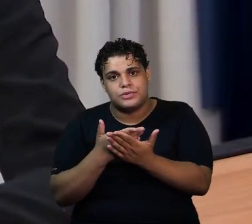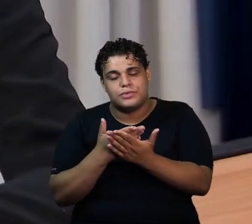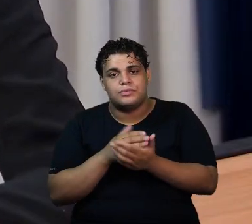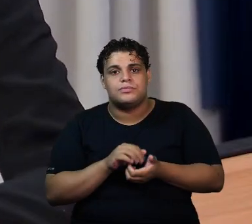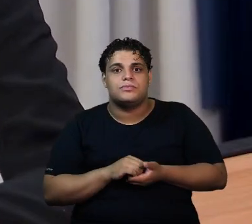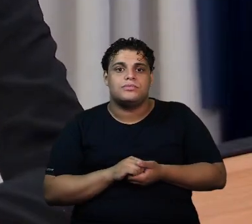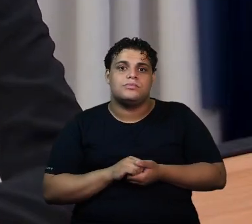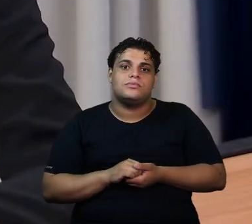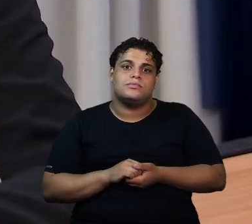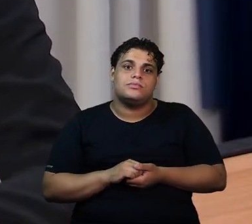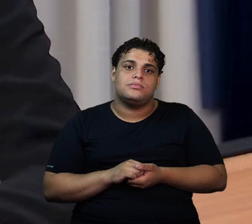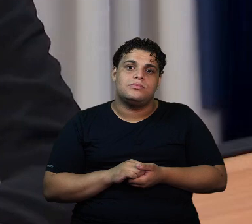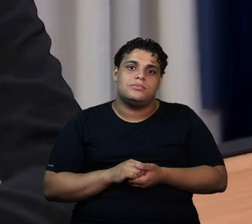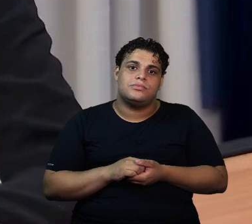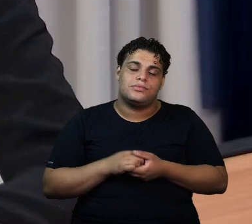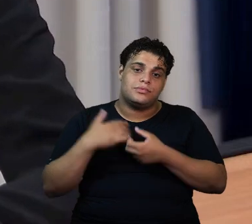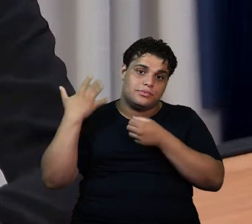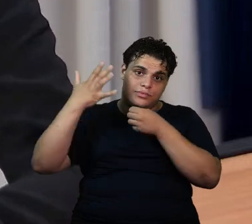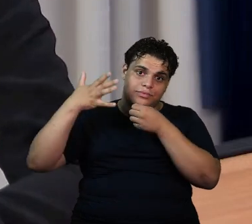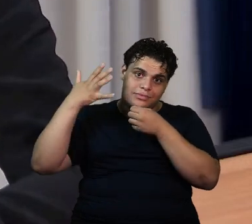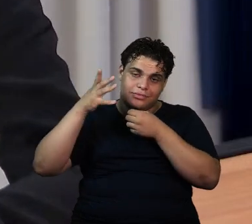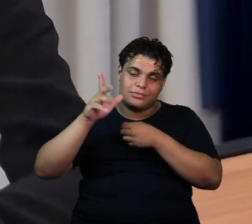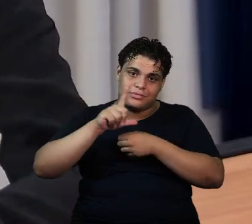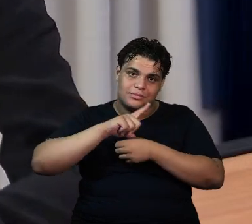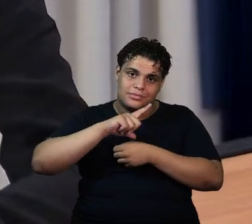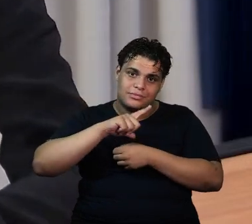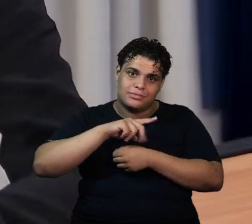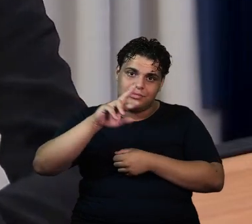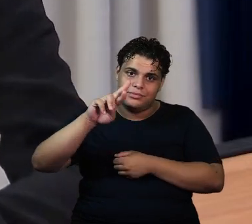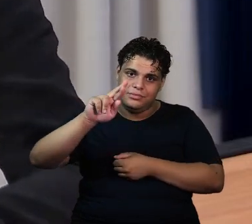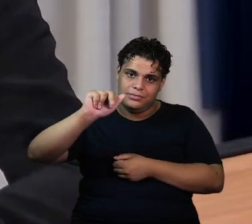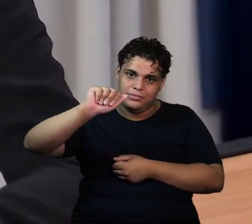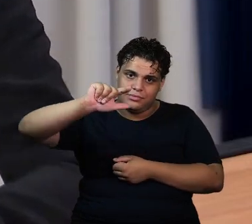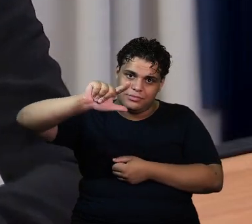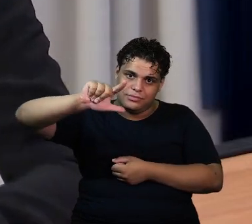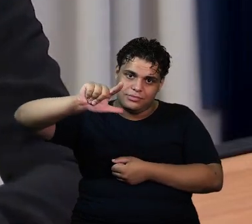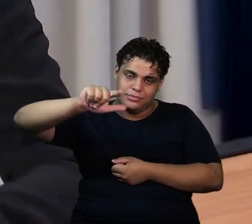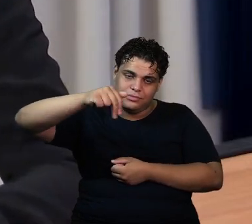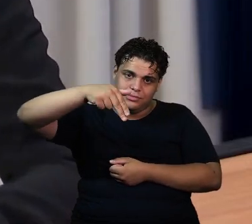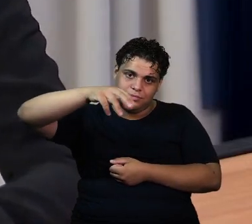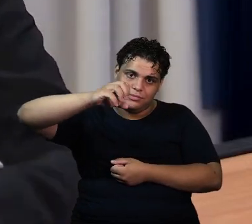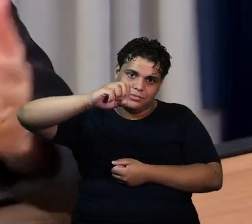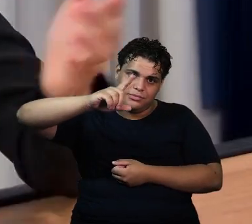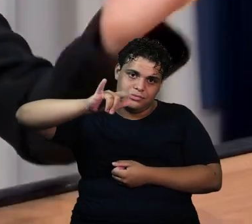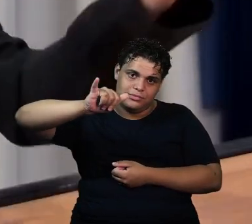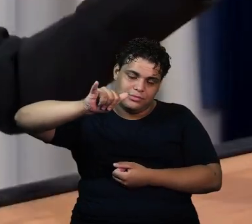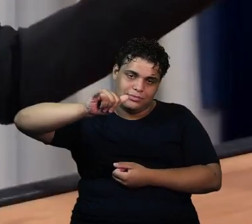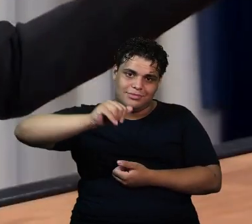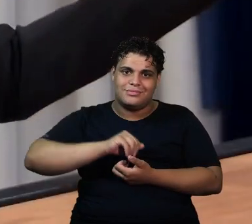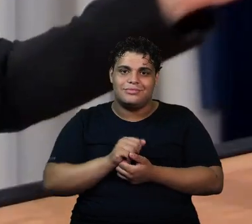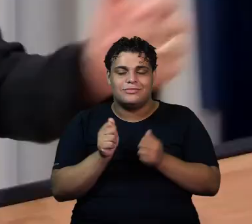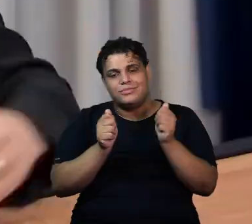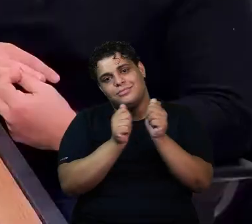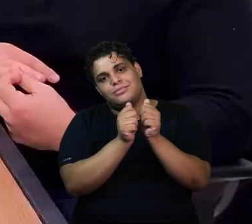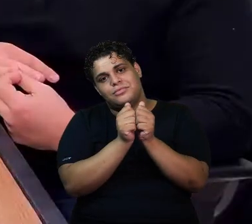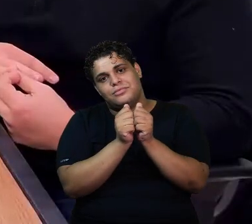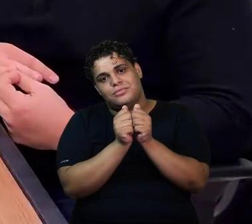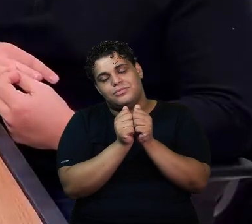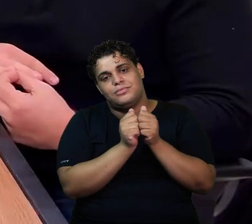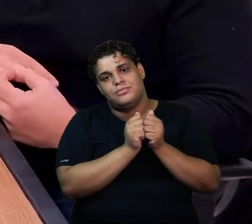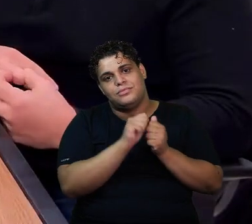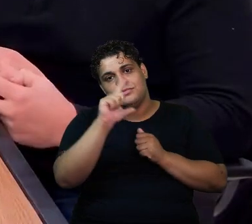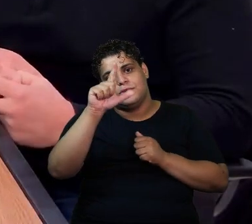de um seminário onde nós tivemos a participação do Rafael Noli, que junto com